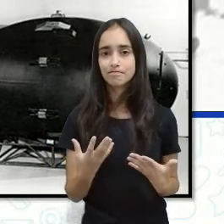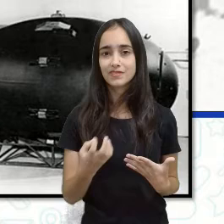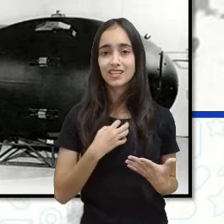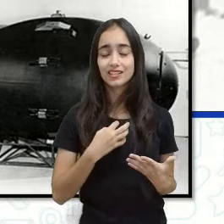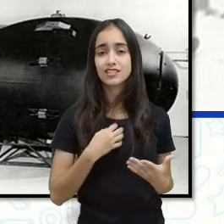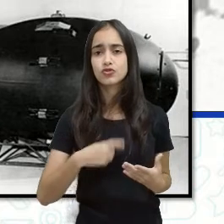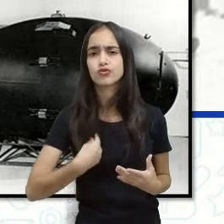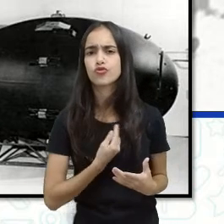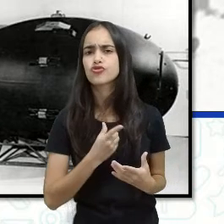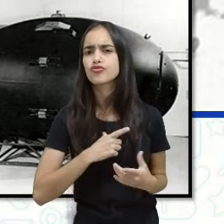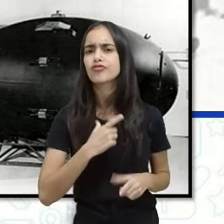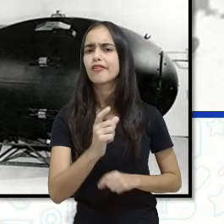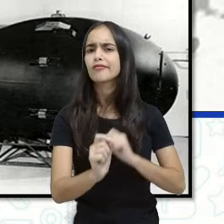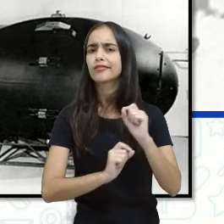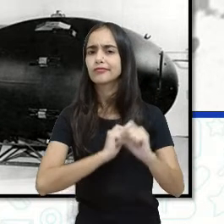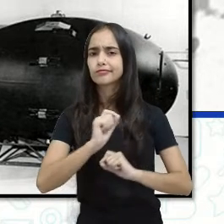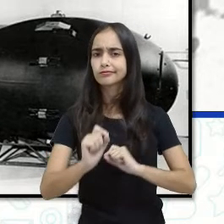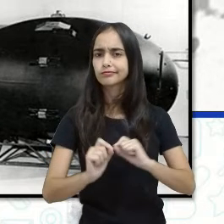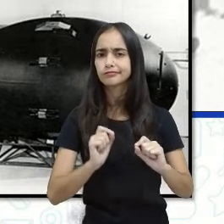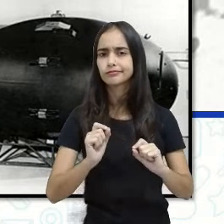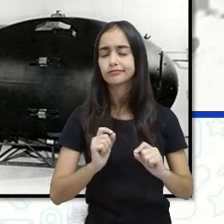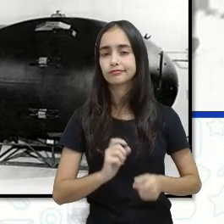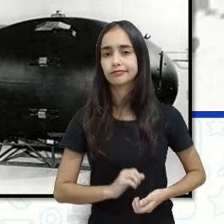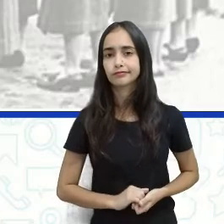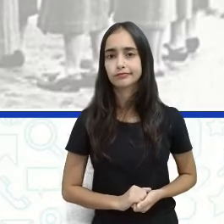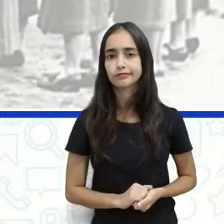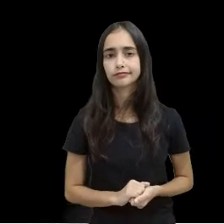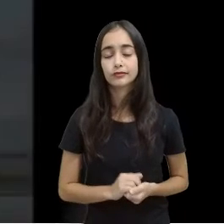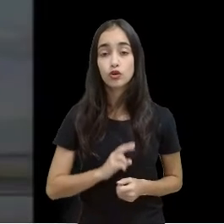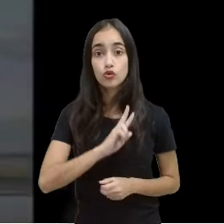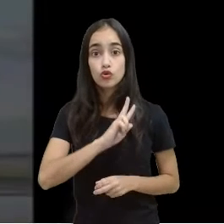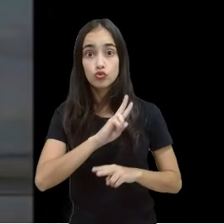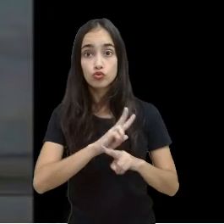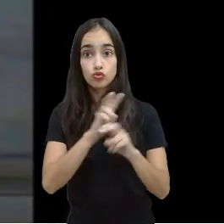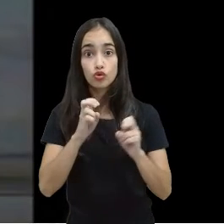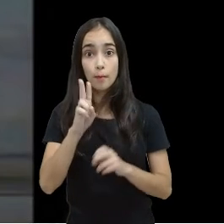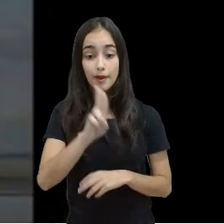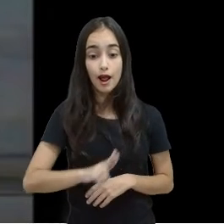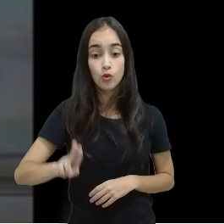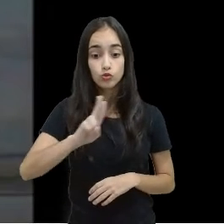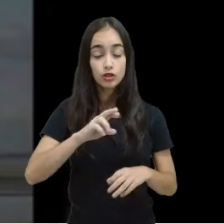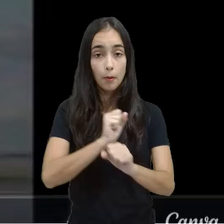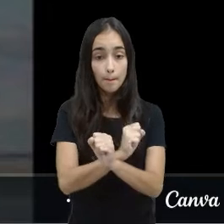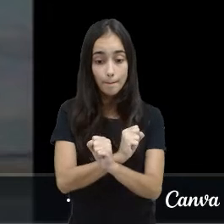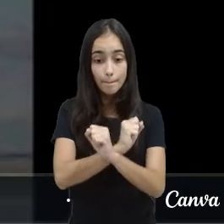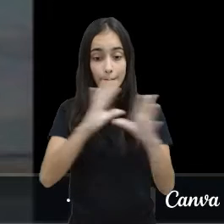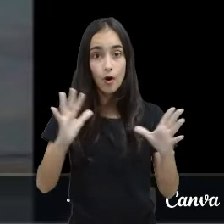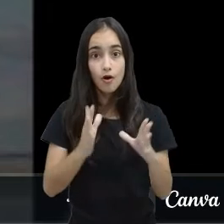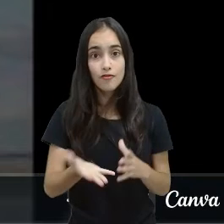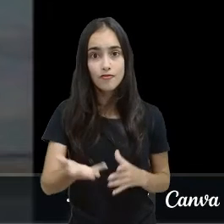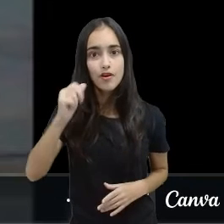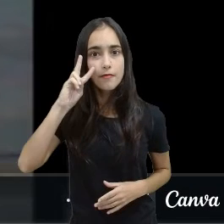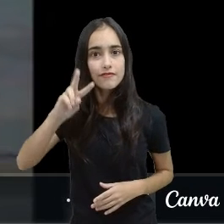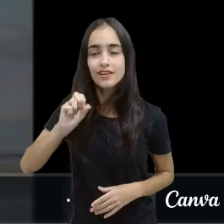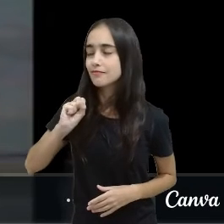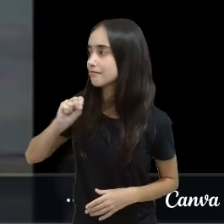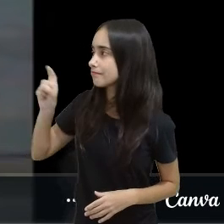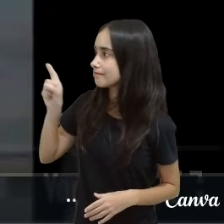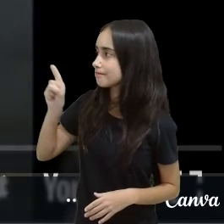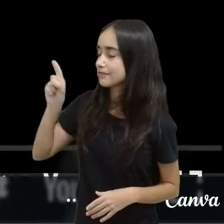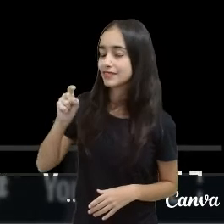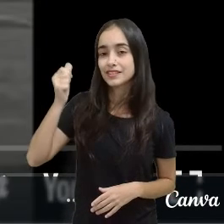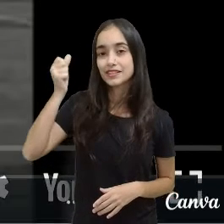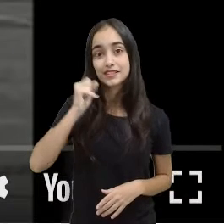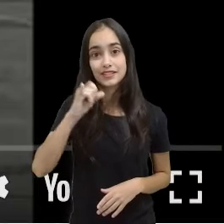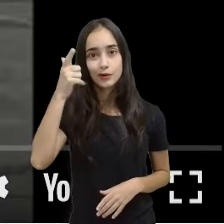aí a questão, né, da utilização das bombas. Vamos ver se a gente consegue passar agora. Agora